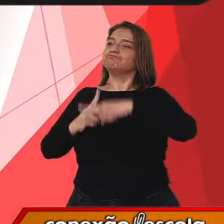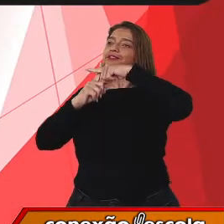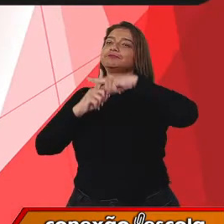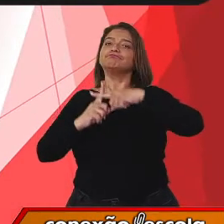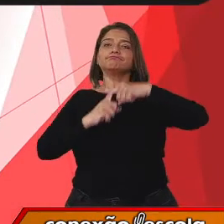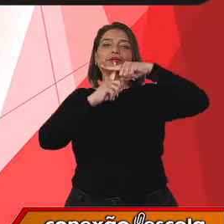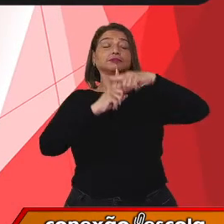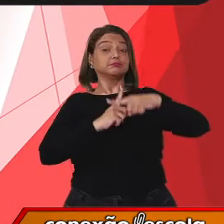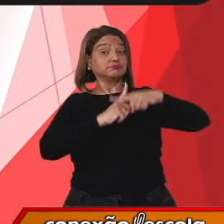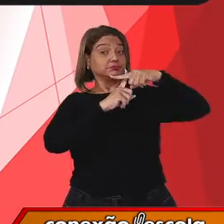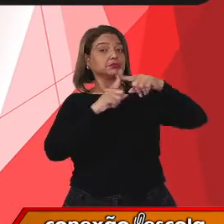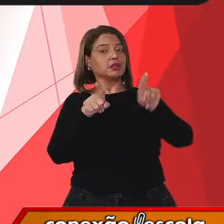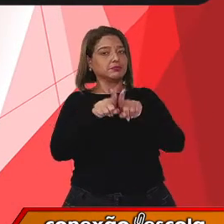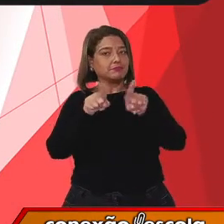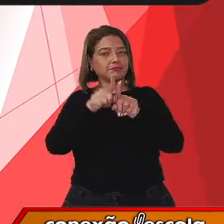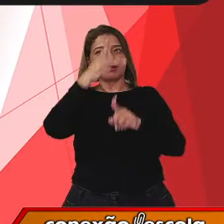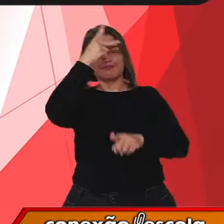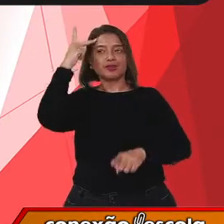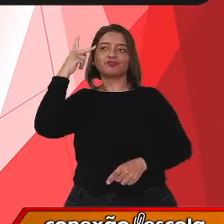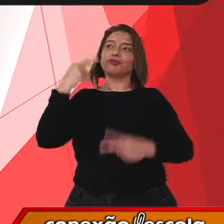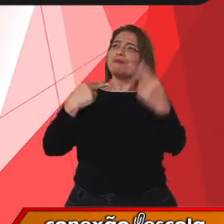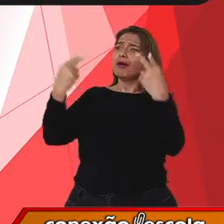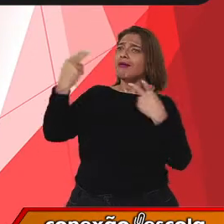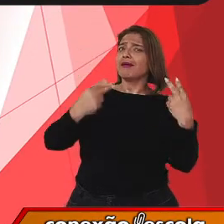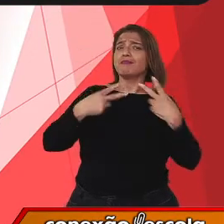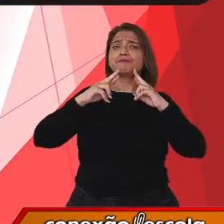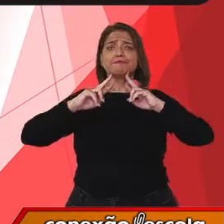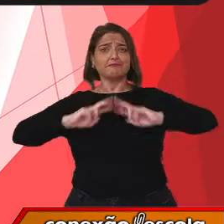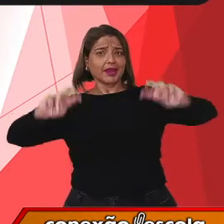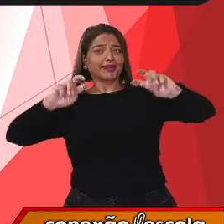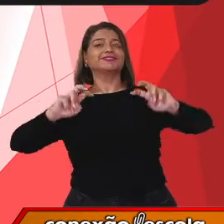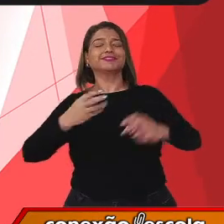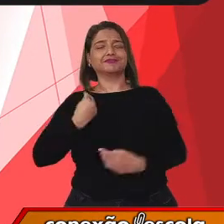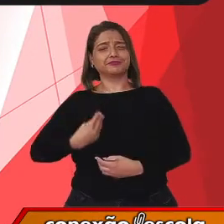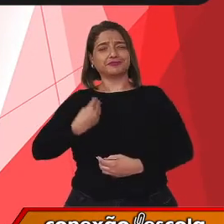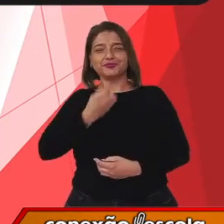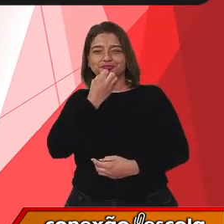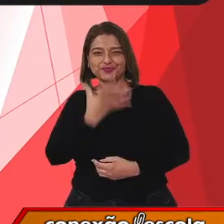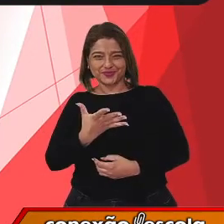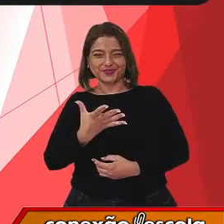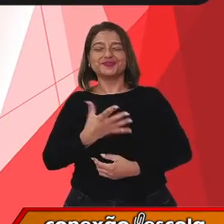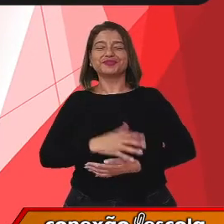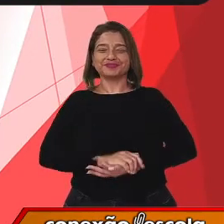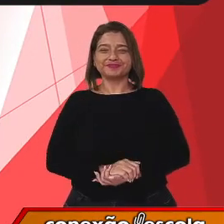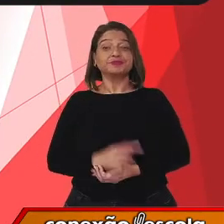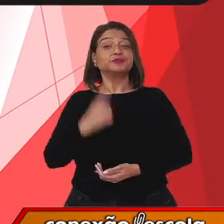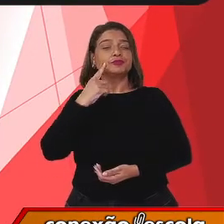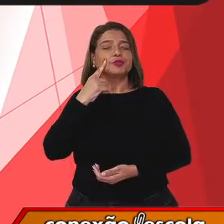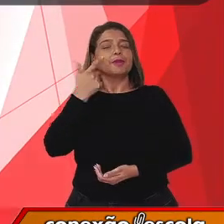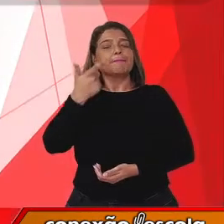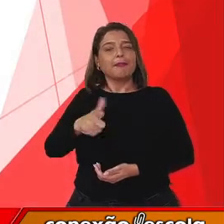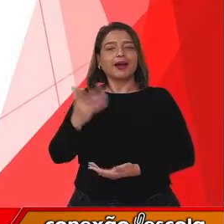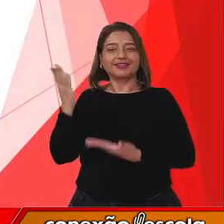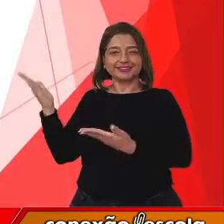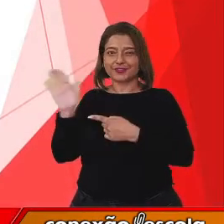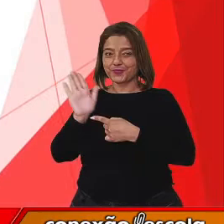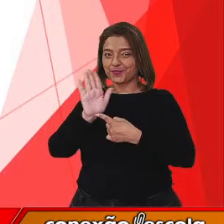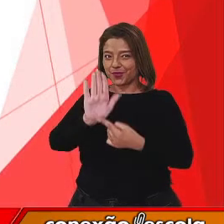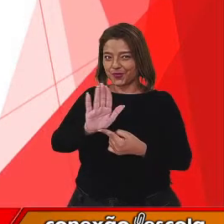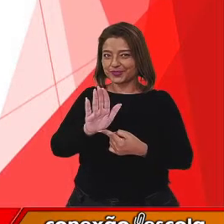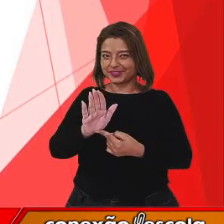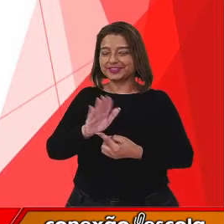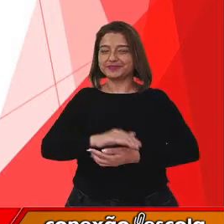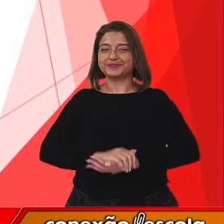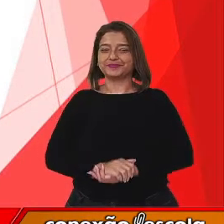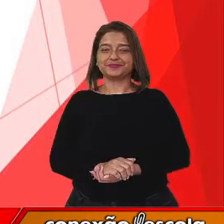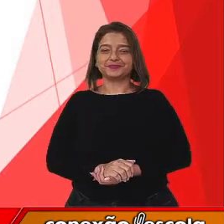gente esteja sempre bem, né? Então, tá bom, vamos lá ver mais hábitos, ó. Health habits